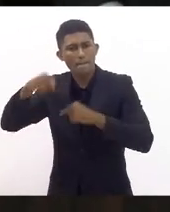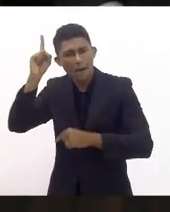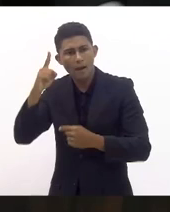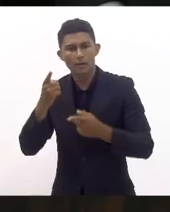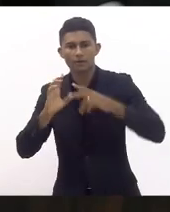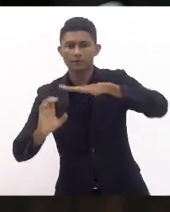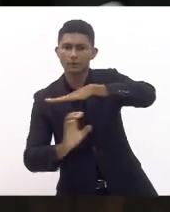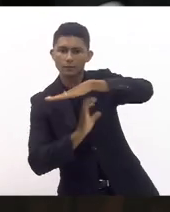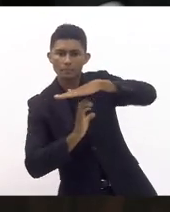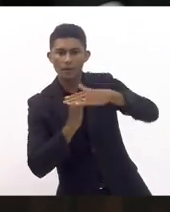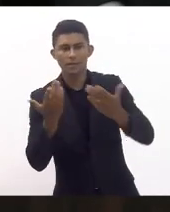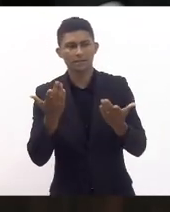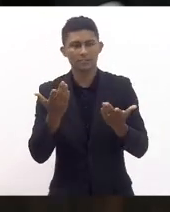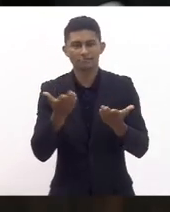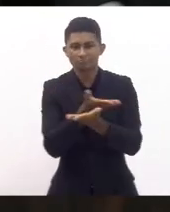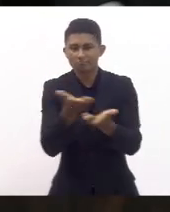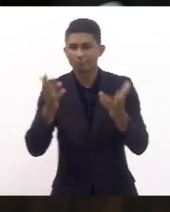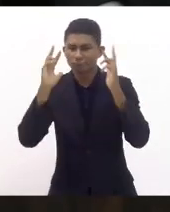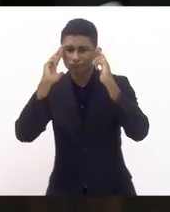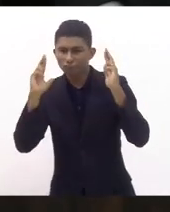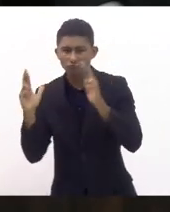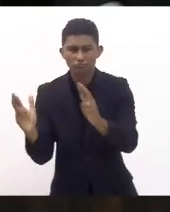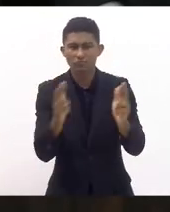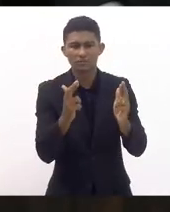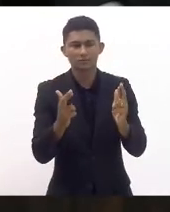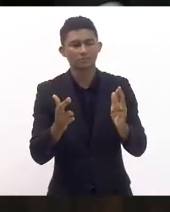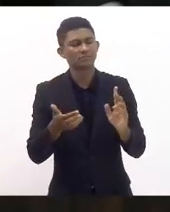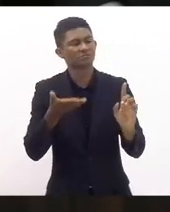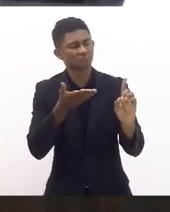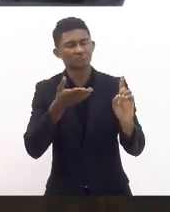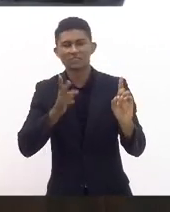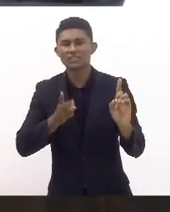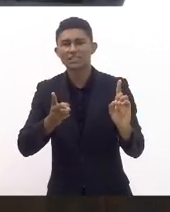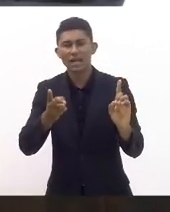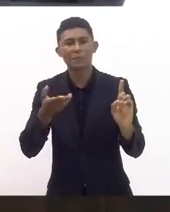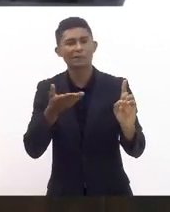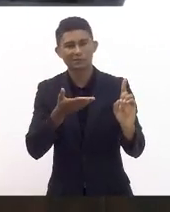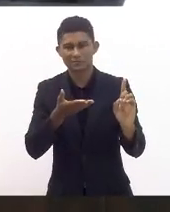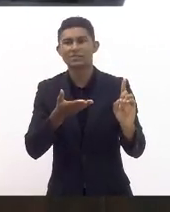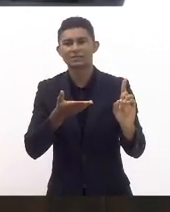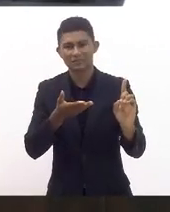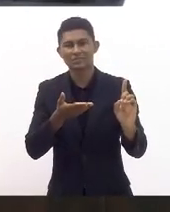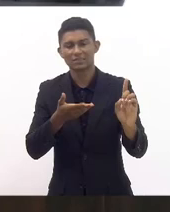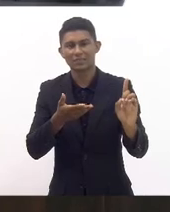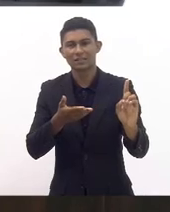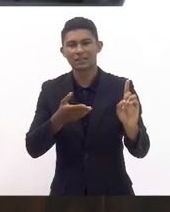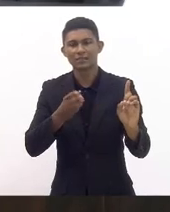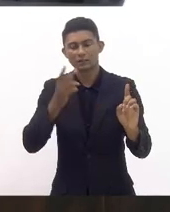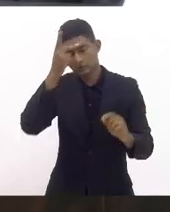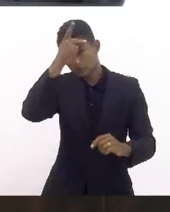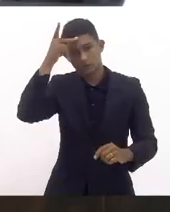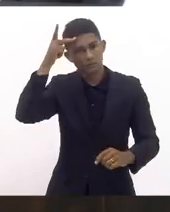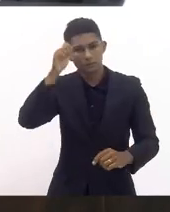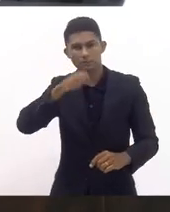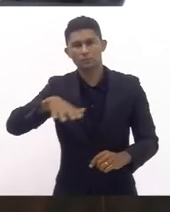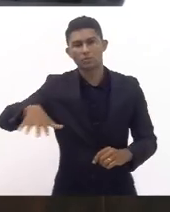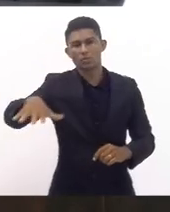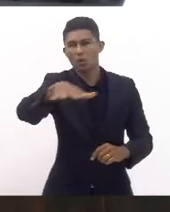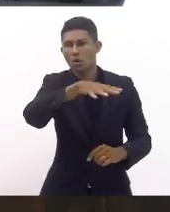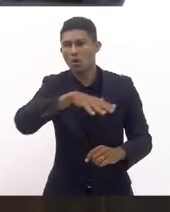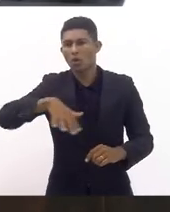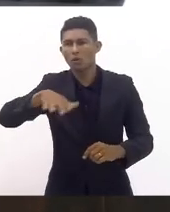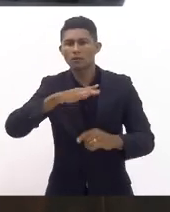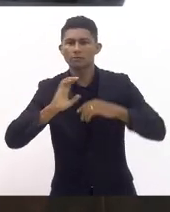empresas, respeitando os empresários, e o senhor sempre de tapete vermelho para os contribuintes, aos maiores, aos